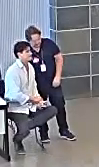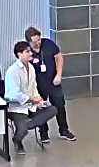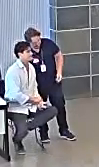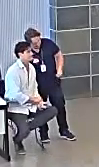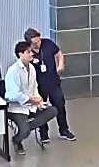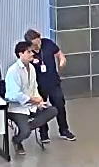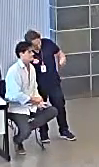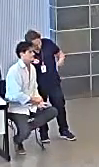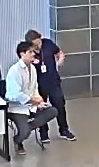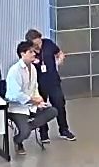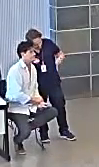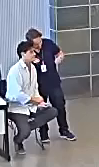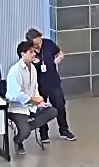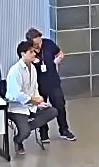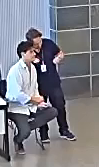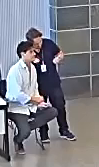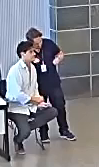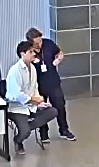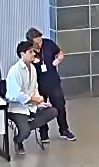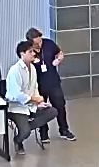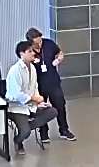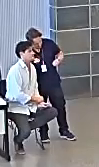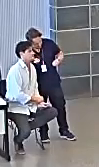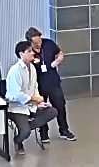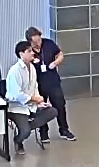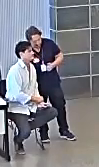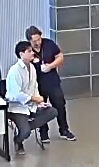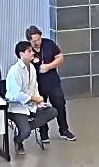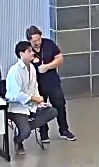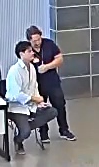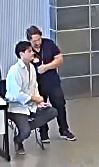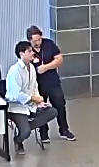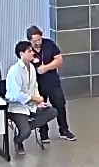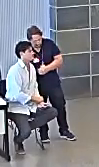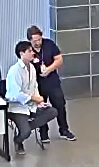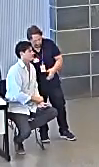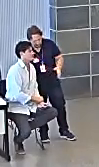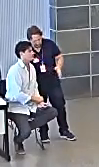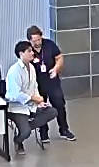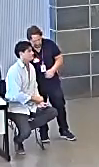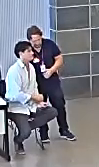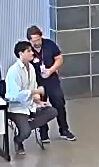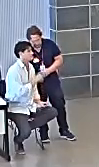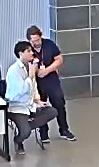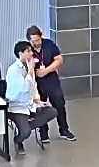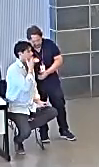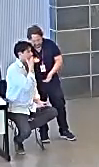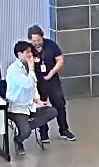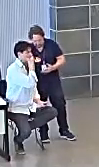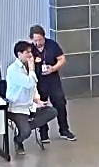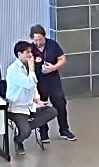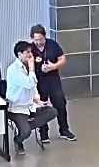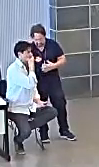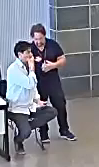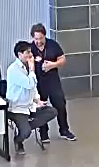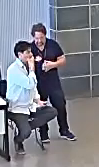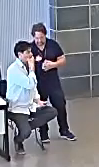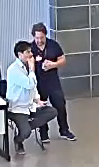condições de resgatar isso são deputados verdadeiramente ardorosos e que